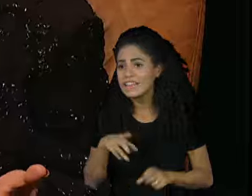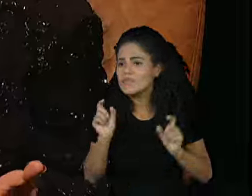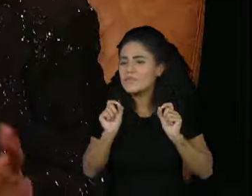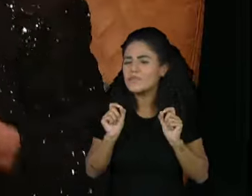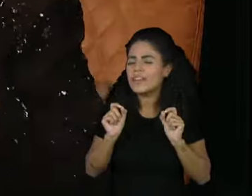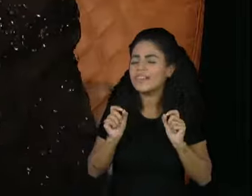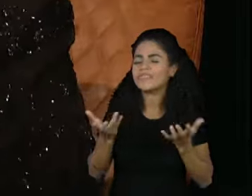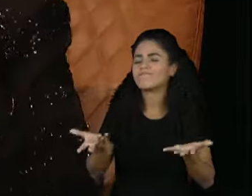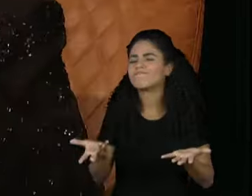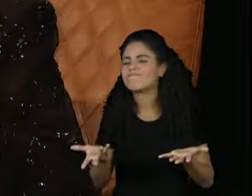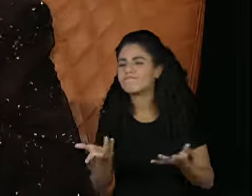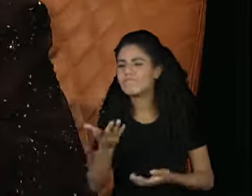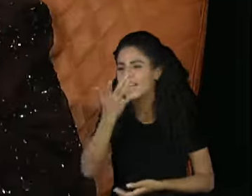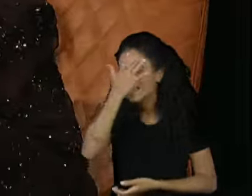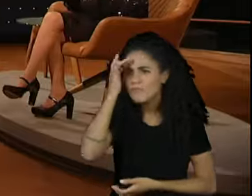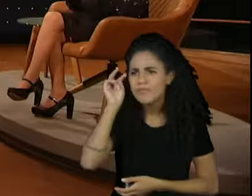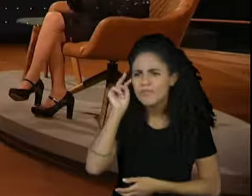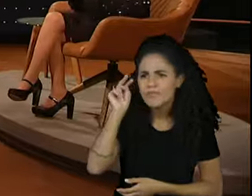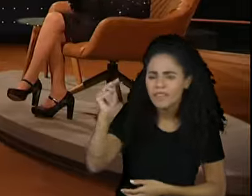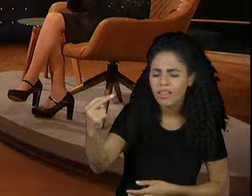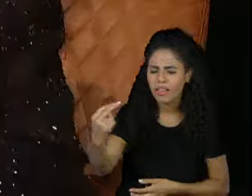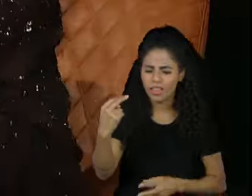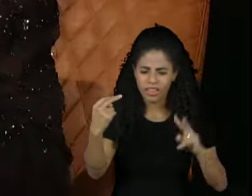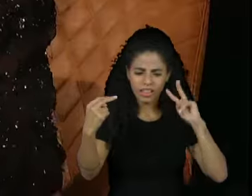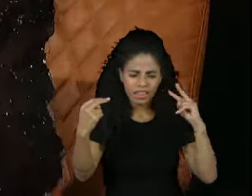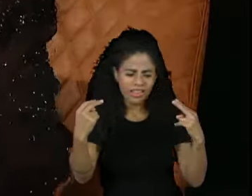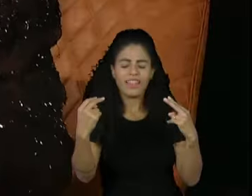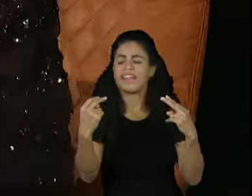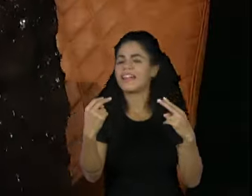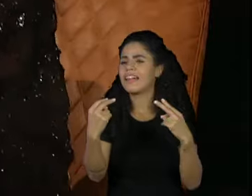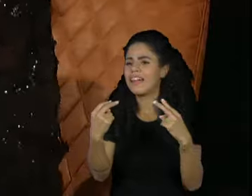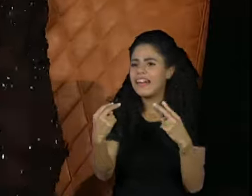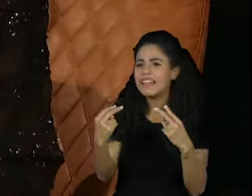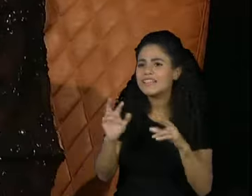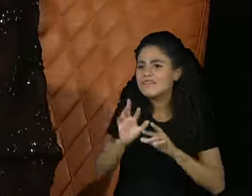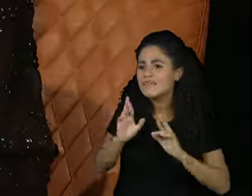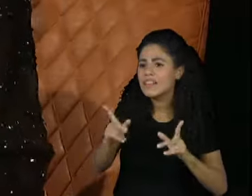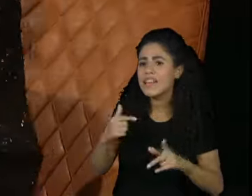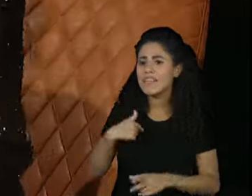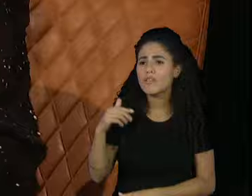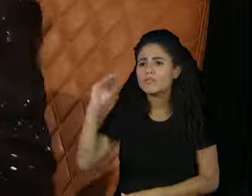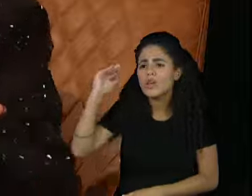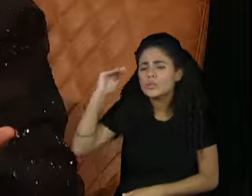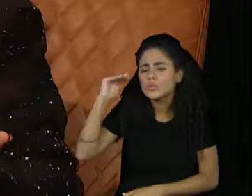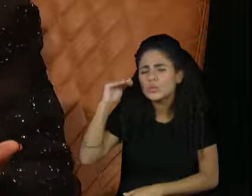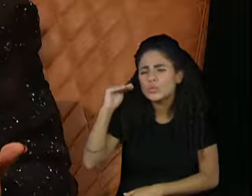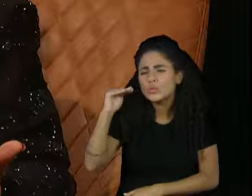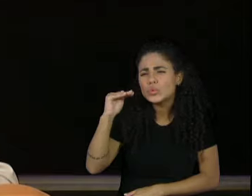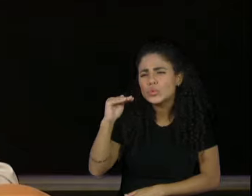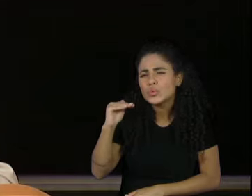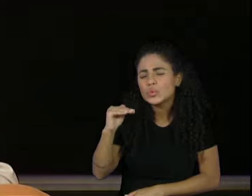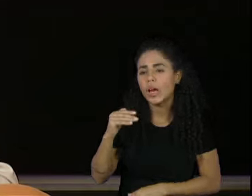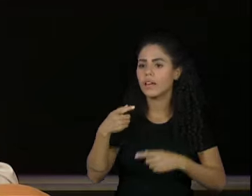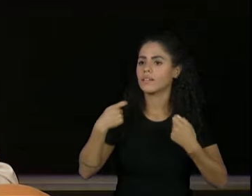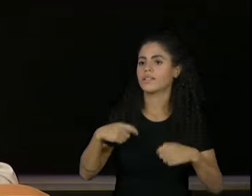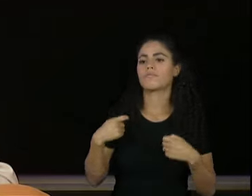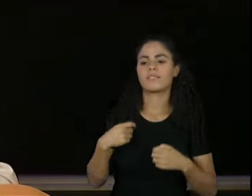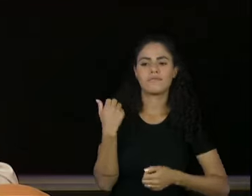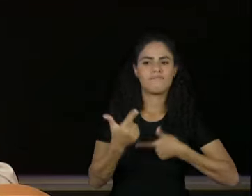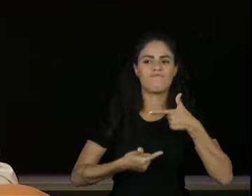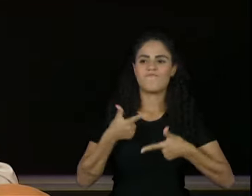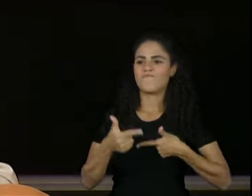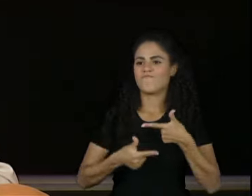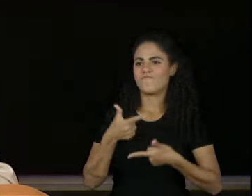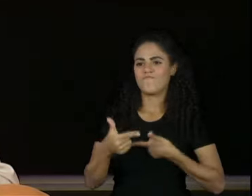que as pessoas... Que é o seguinte, a gente tem que... Né? Eu sou muito pequena, eu tenho que sobreviver, né? Você vê essa proposta